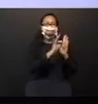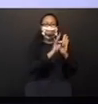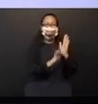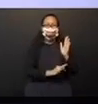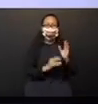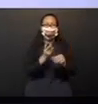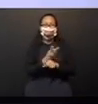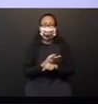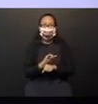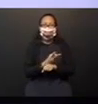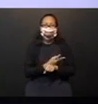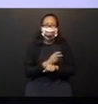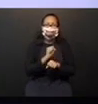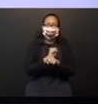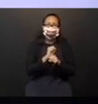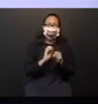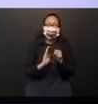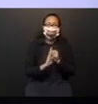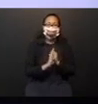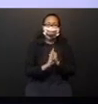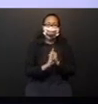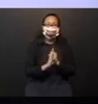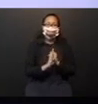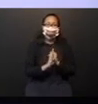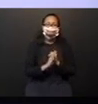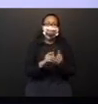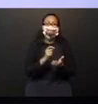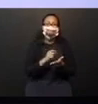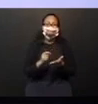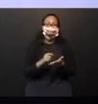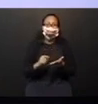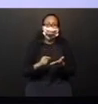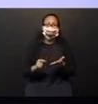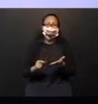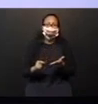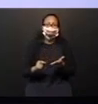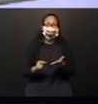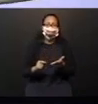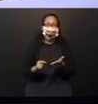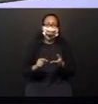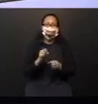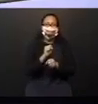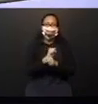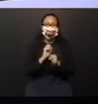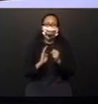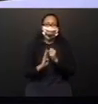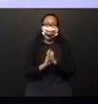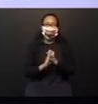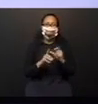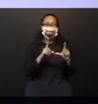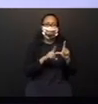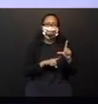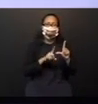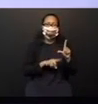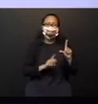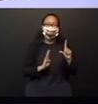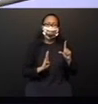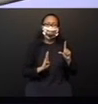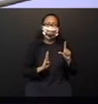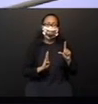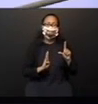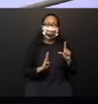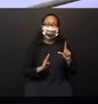vai procurar, você vai achar alguns substantivos. Então, você vai escrever aí os substantivos. Na letra B, encontre